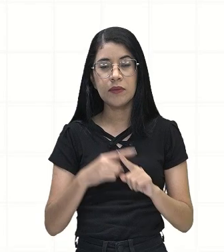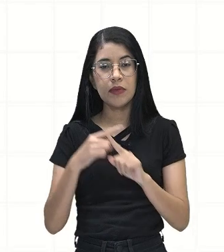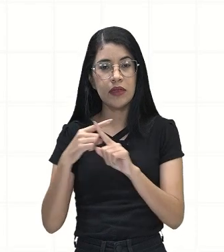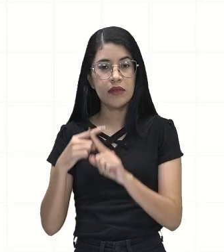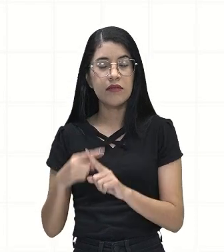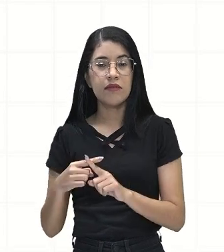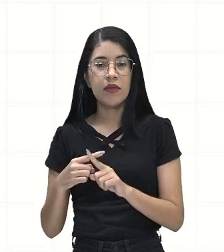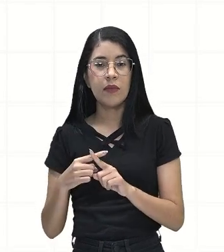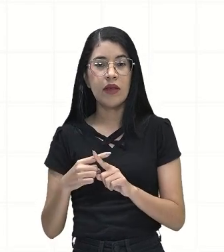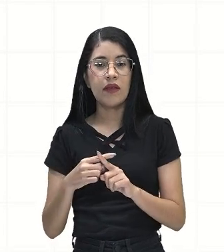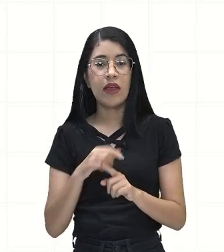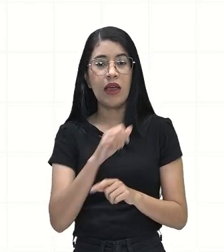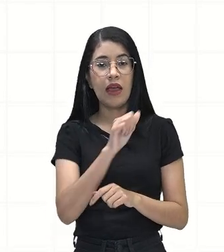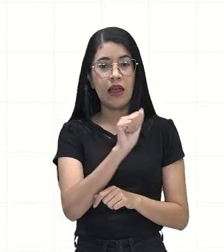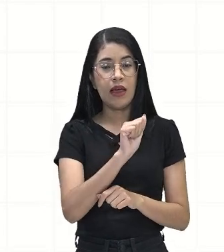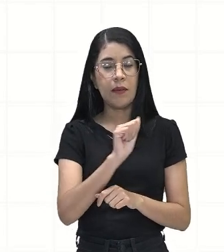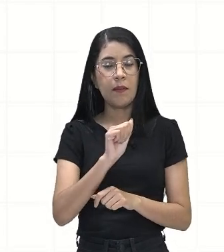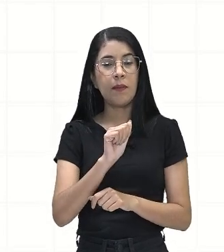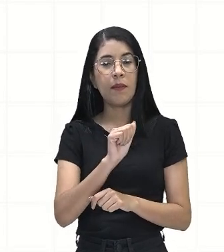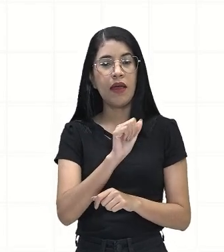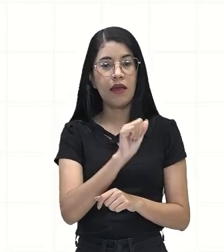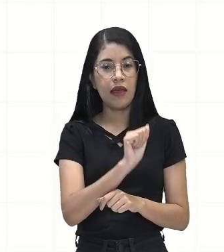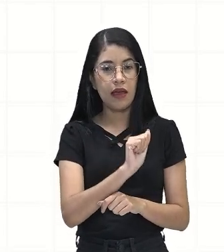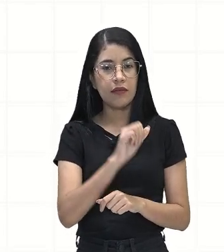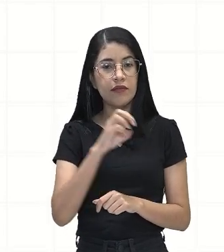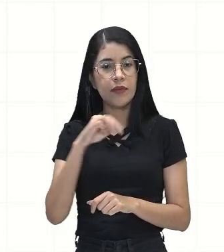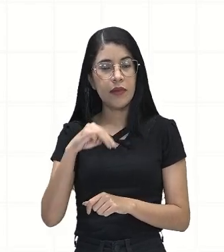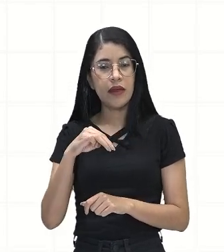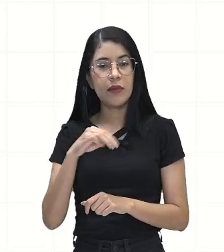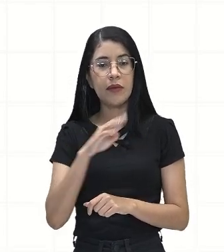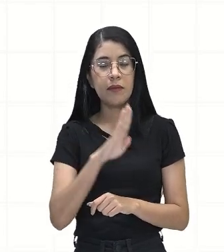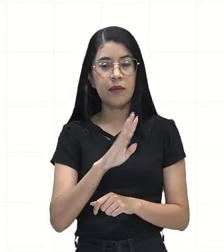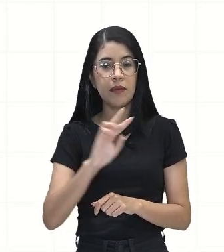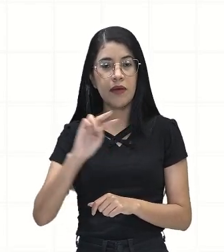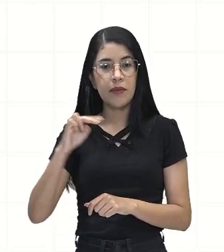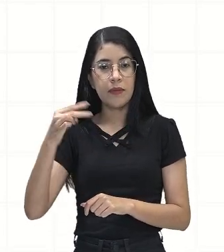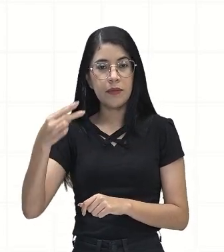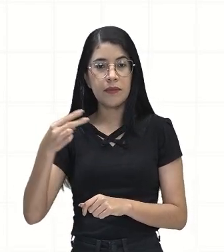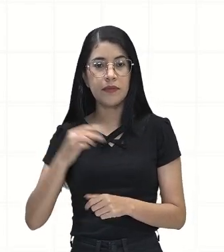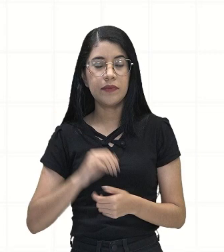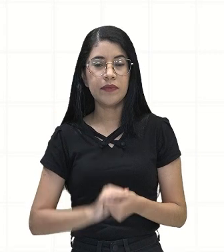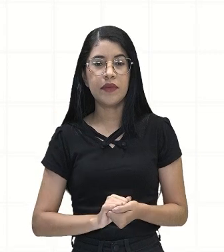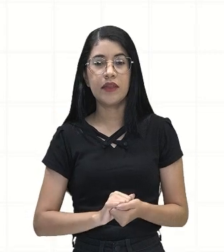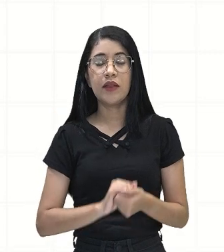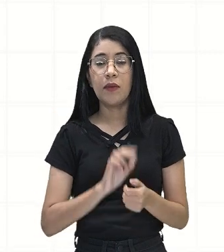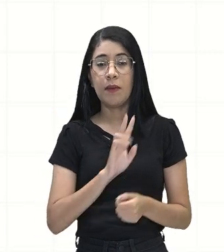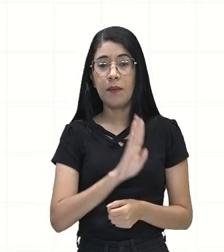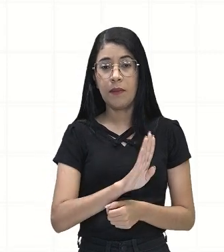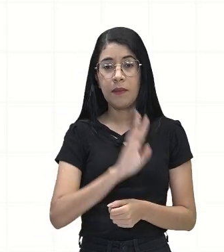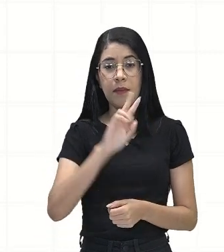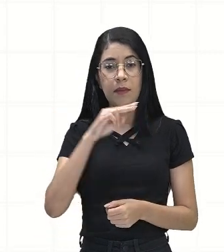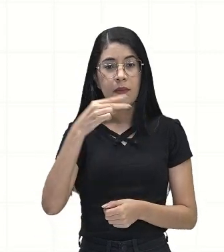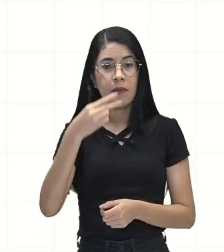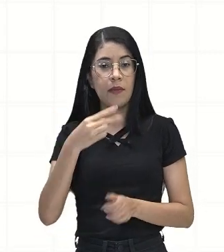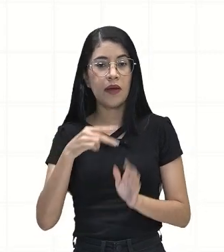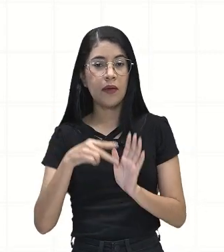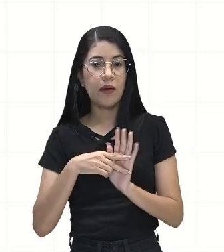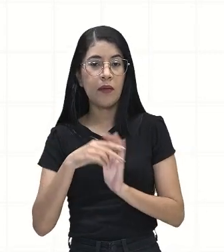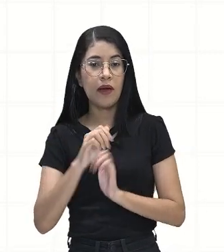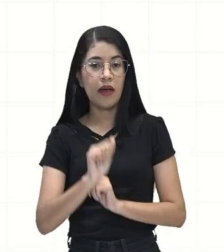dos extremos. Então, B vezes B será B ao quadrado e A vezes M